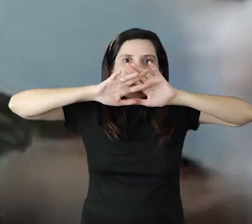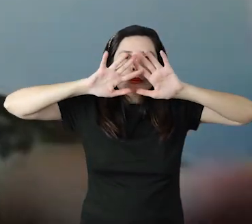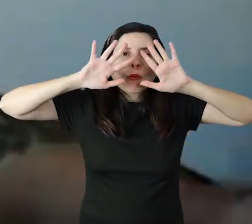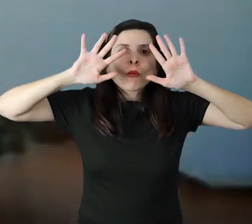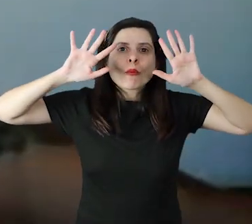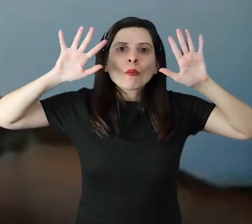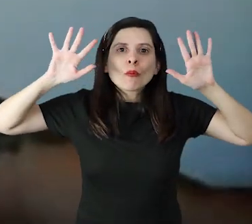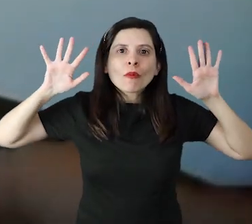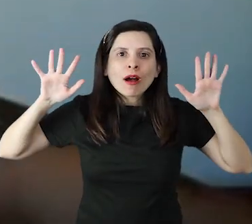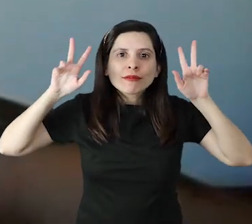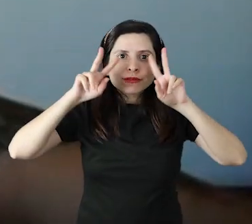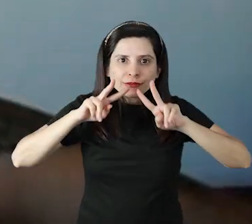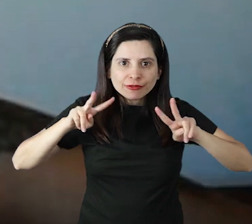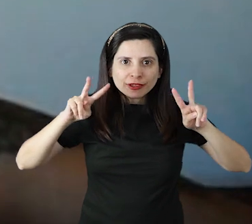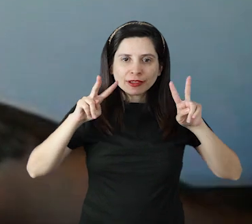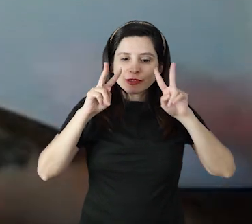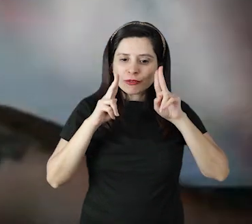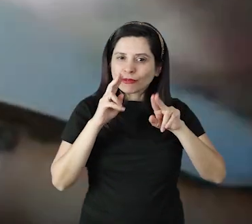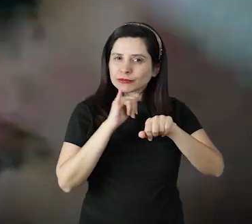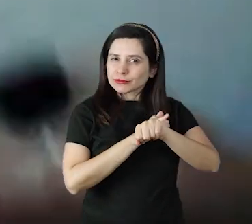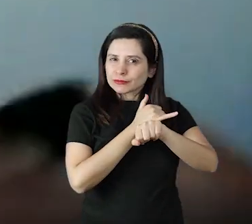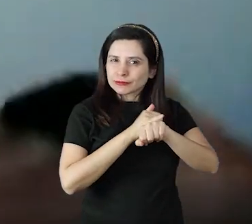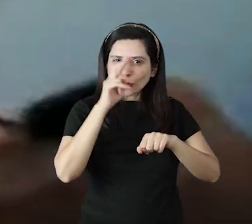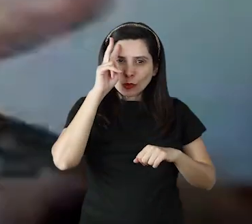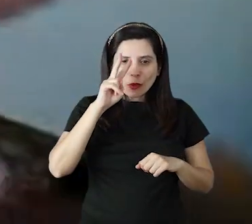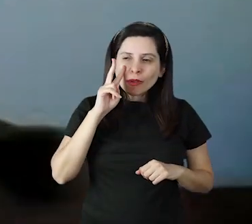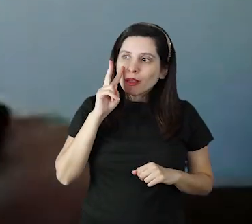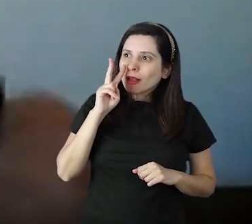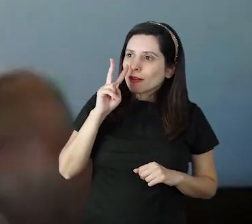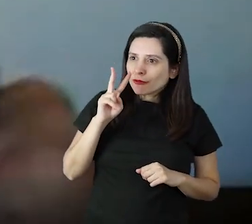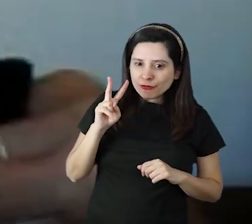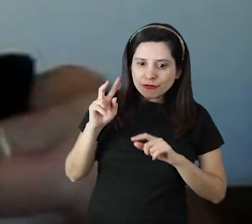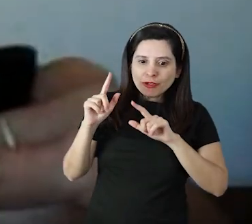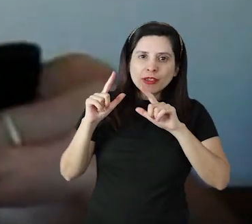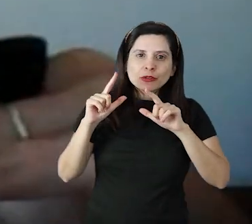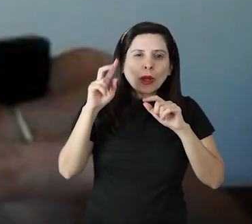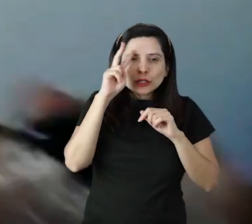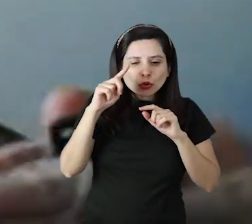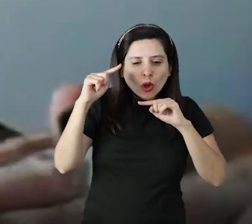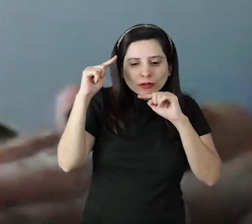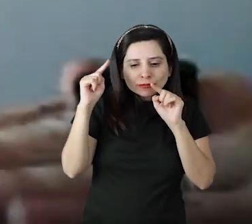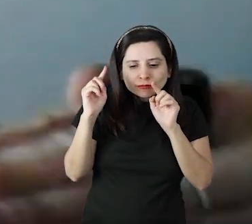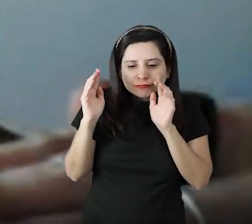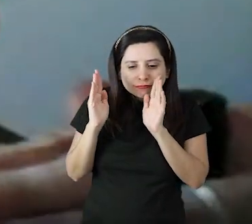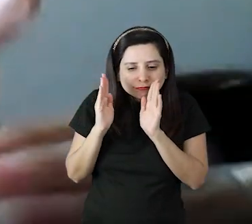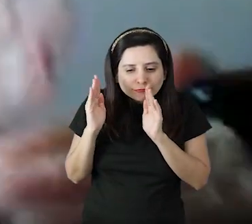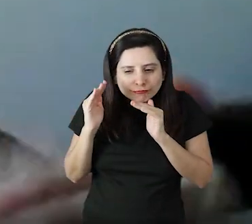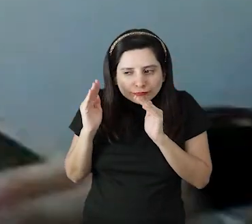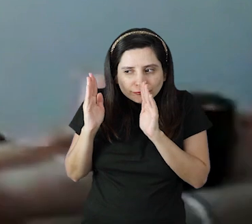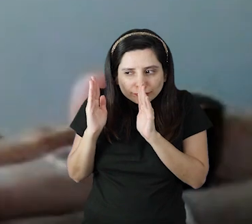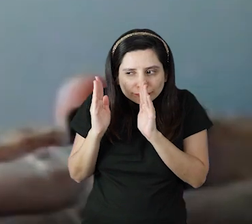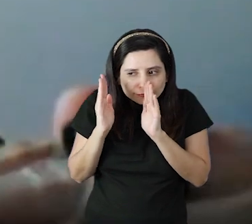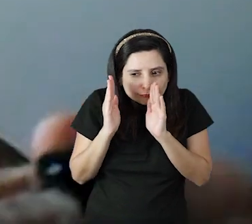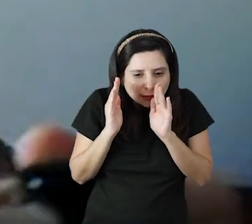gente tivesse um esquema aqui, de uma história, que a gente começa vendo a história desse tamanho, e a gente vai, com o